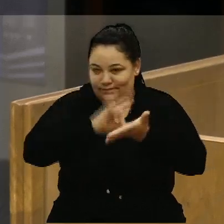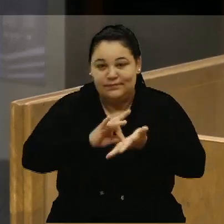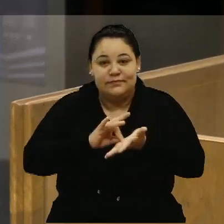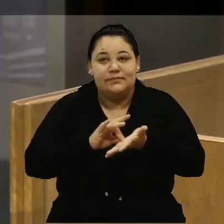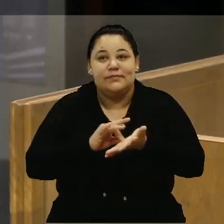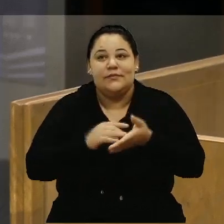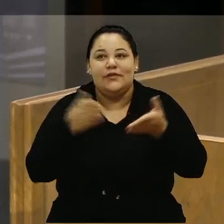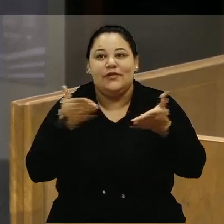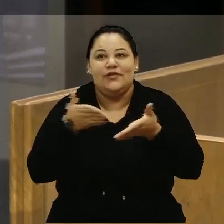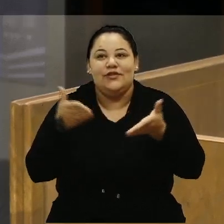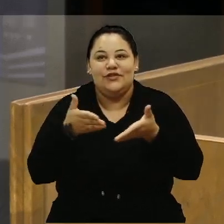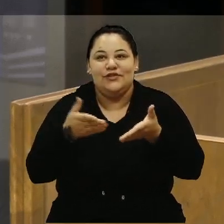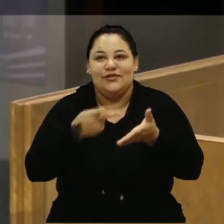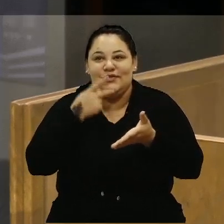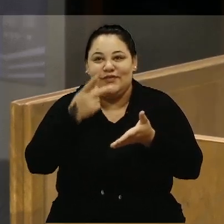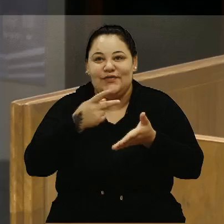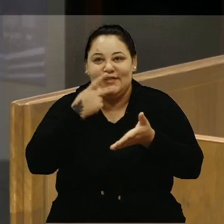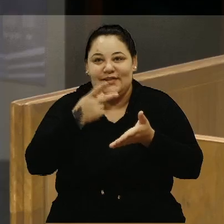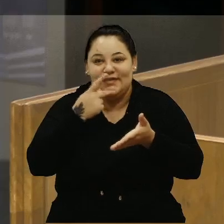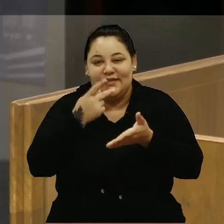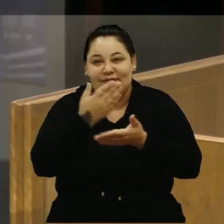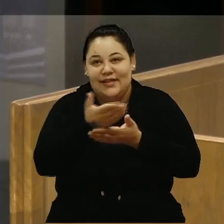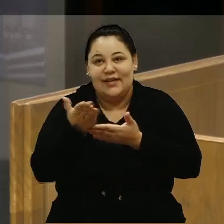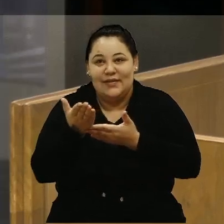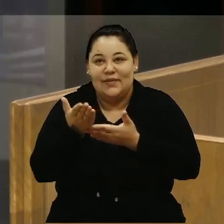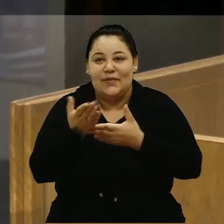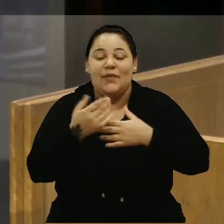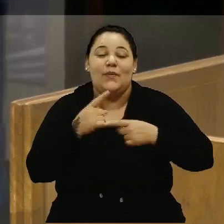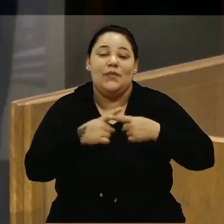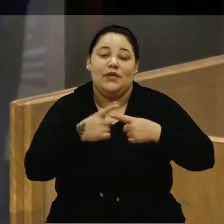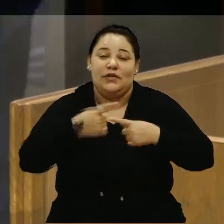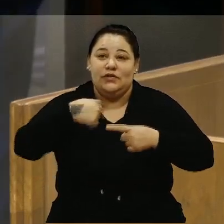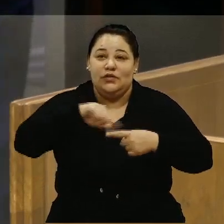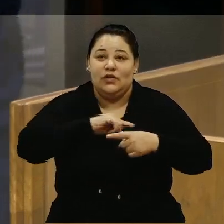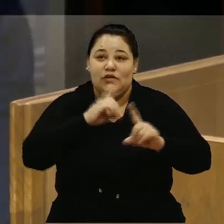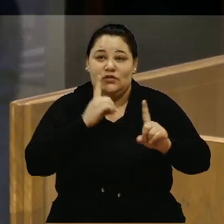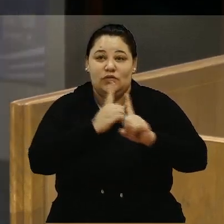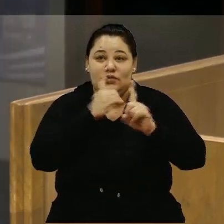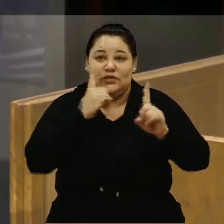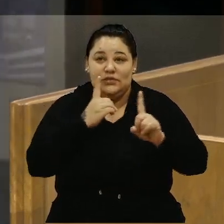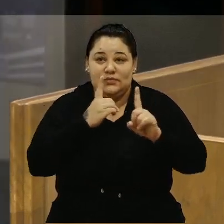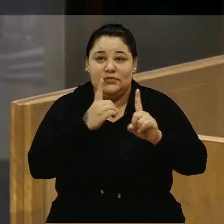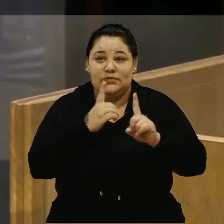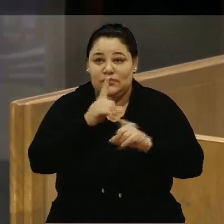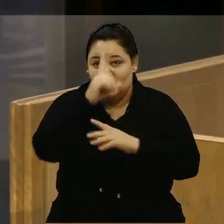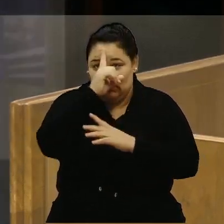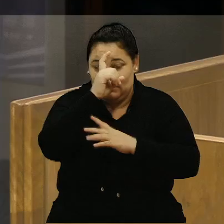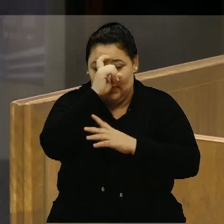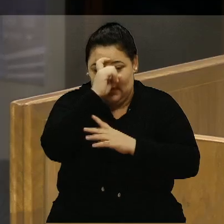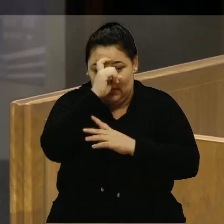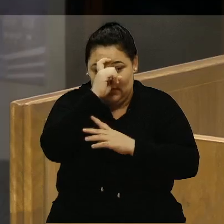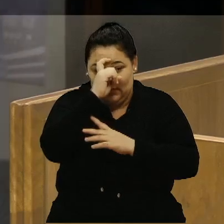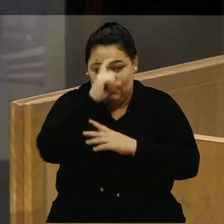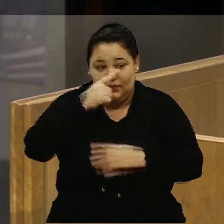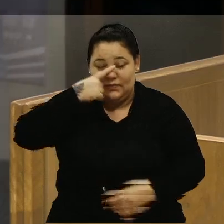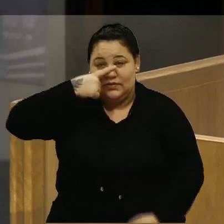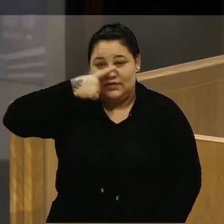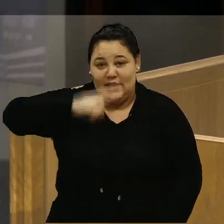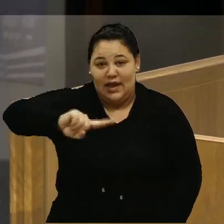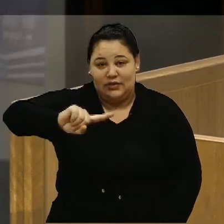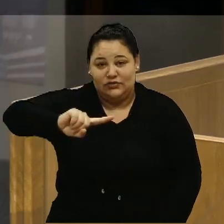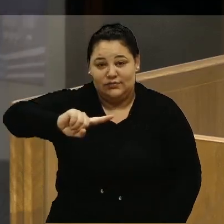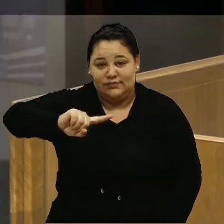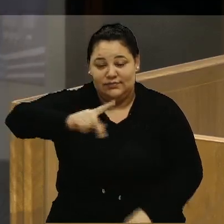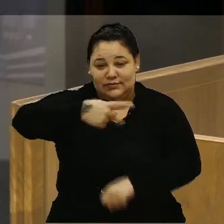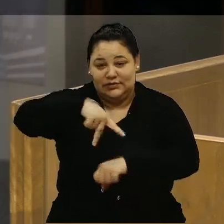hoje para falando tudo isso para vocês, porque a gente encontrou um hospital lá na Tailândia, que é o Hospital Baek Biotech, que